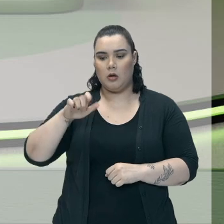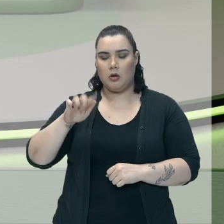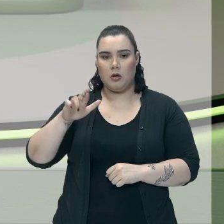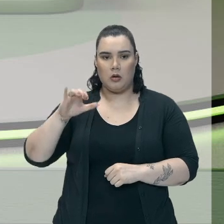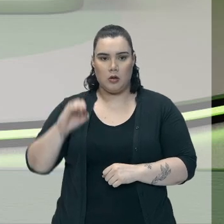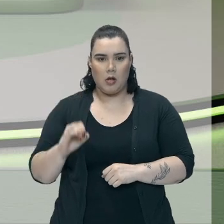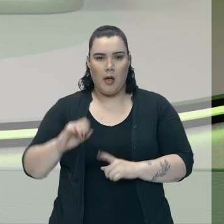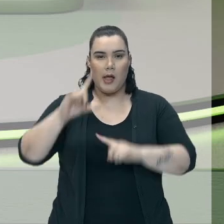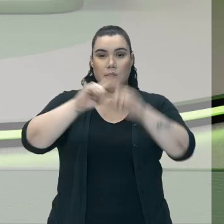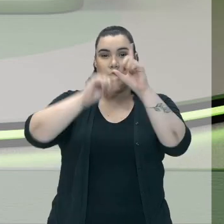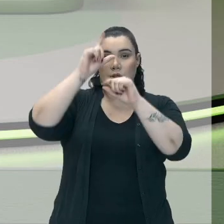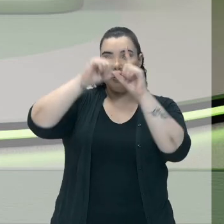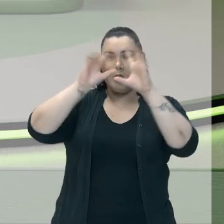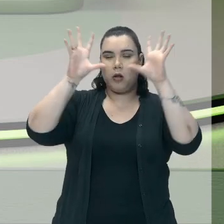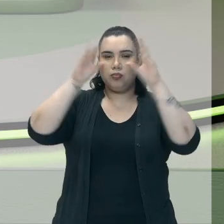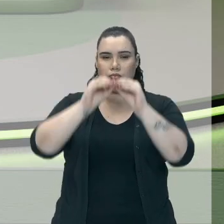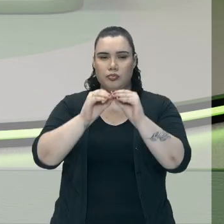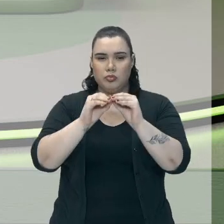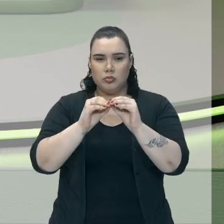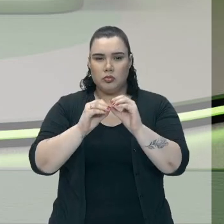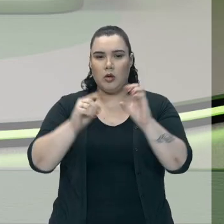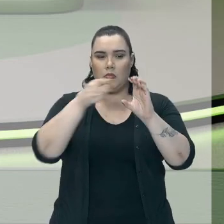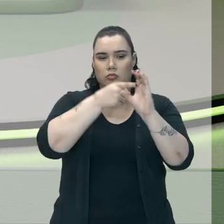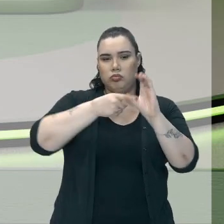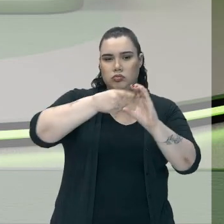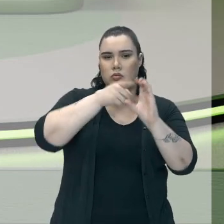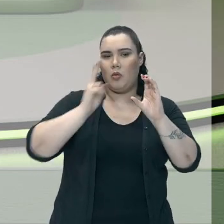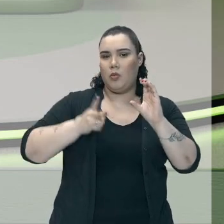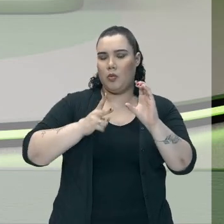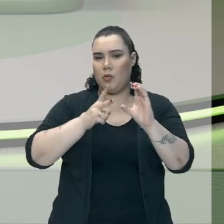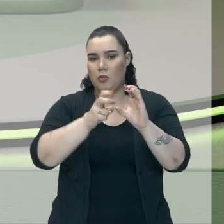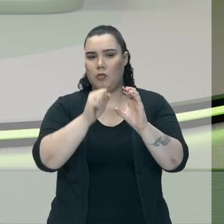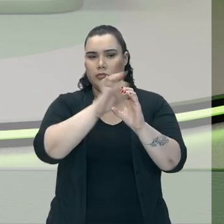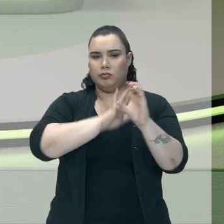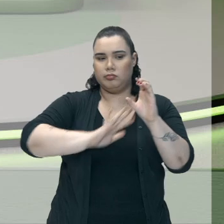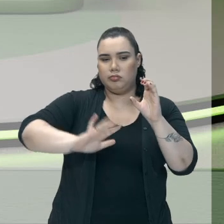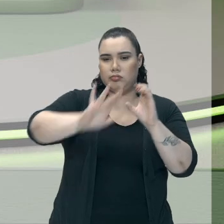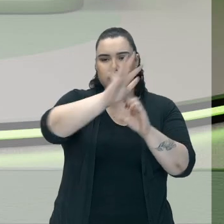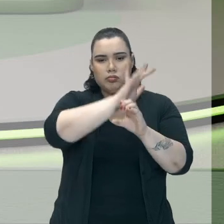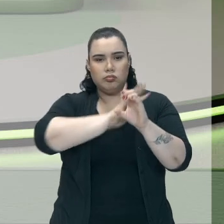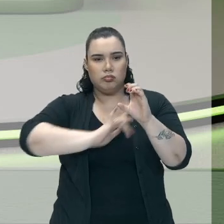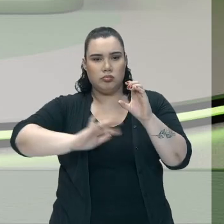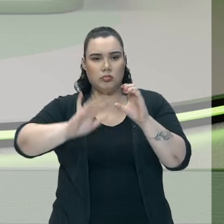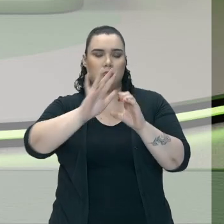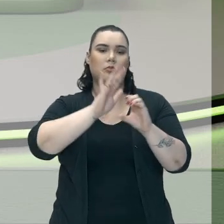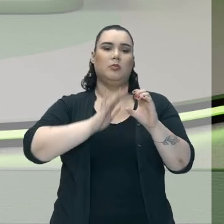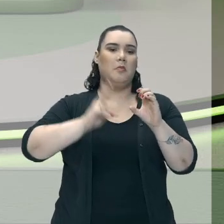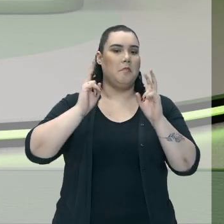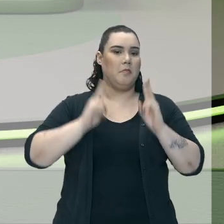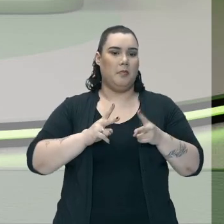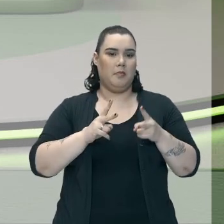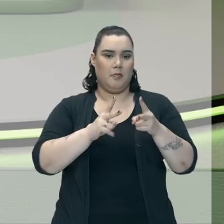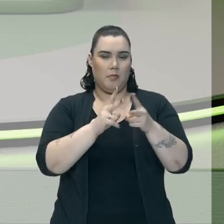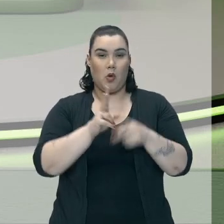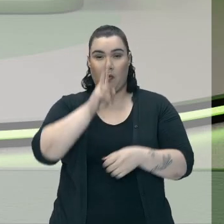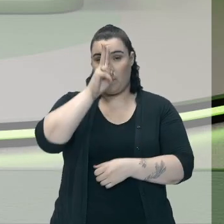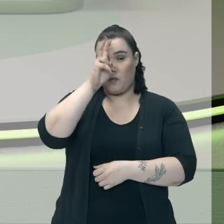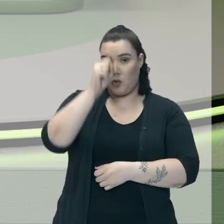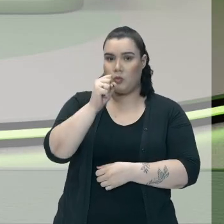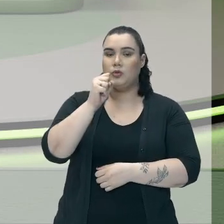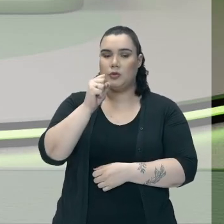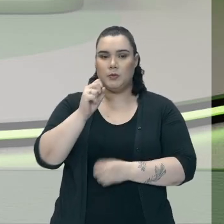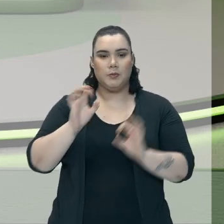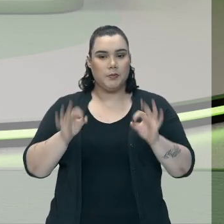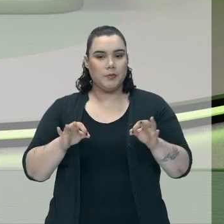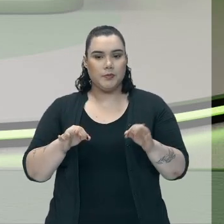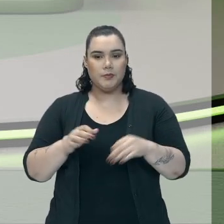estrela que se apagou, mas continuou lá com a sua massa, continuou com o seu campo gravitacional extremamente forte. Tá